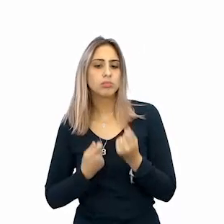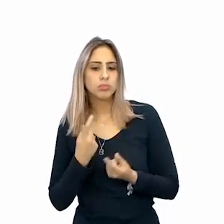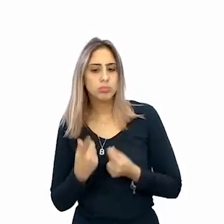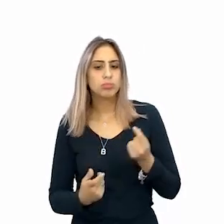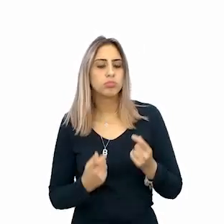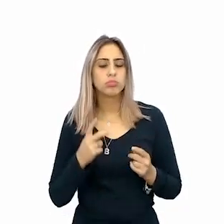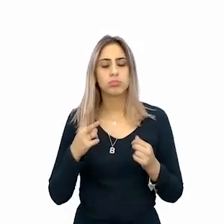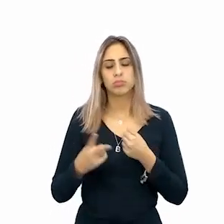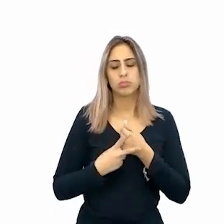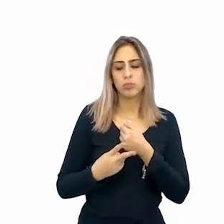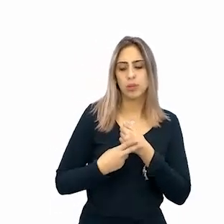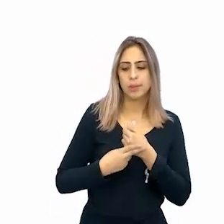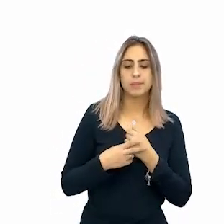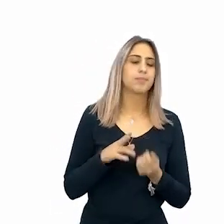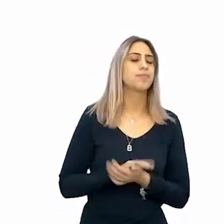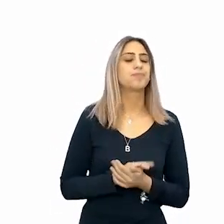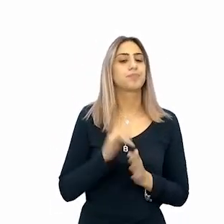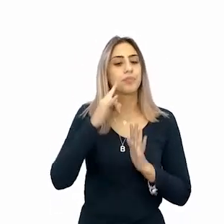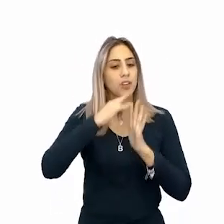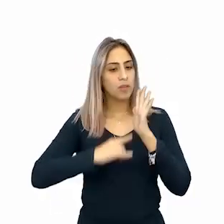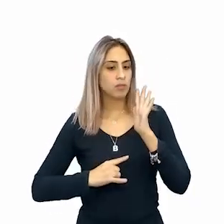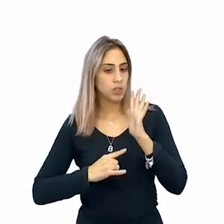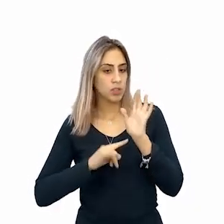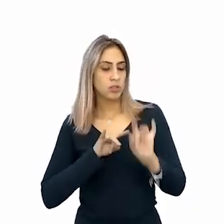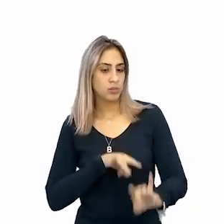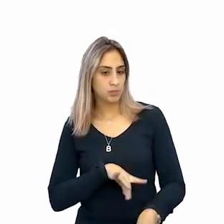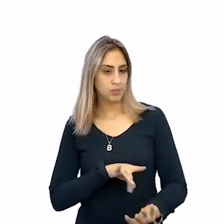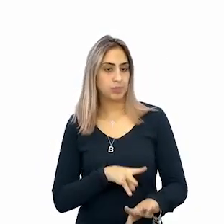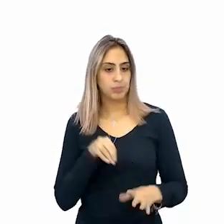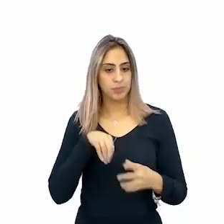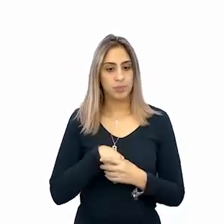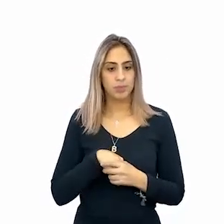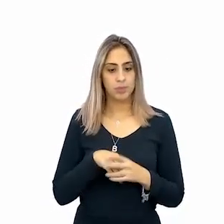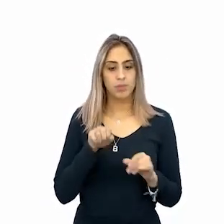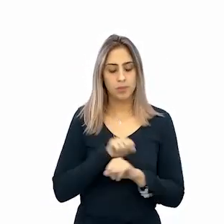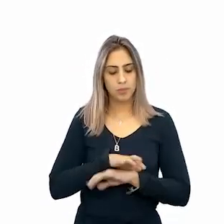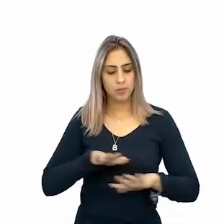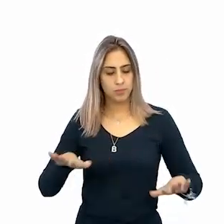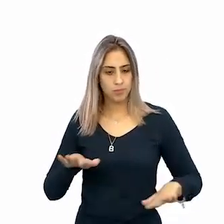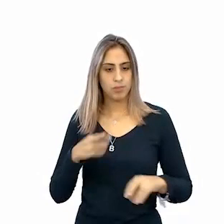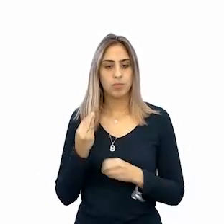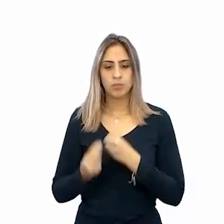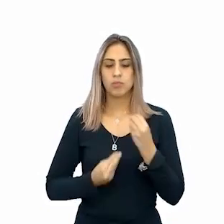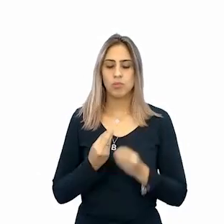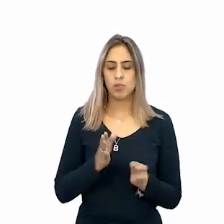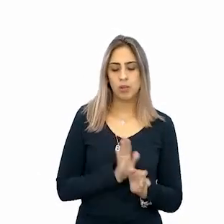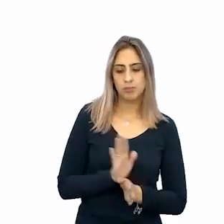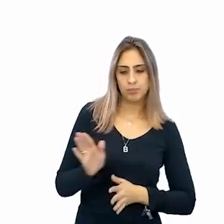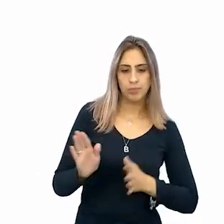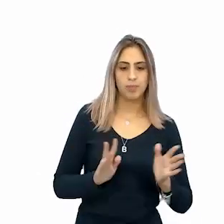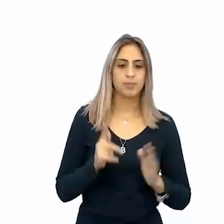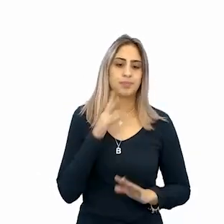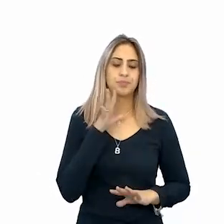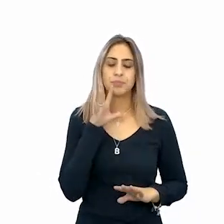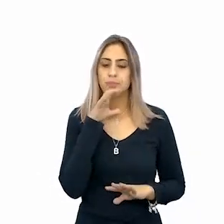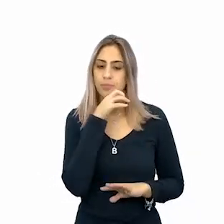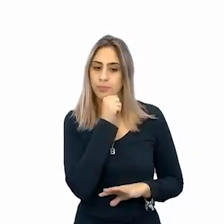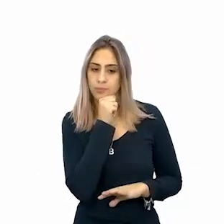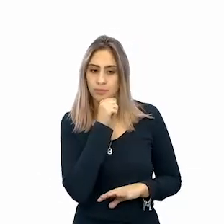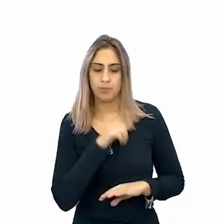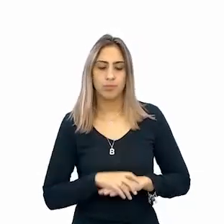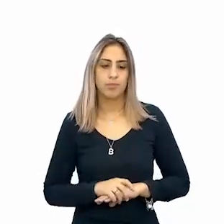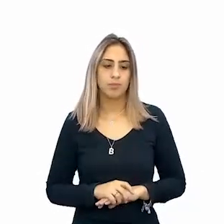de curiosidades e uma ficha técnica a fim de os compartilharem com um destinatário previamente